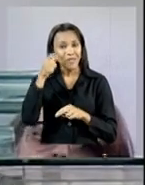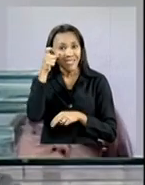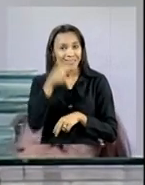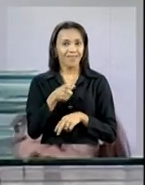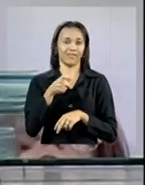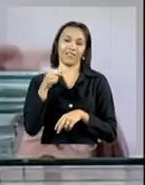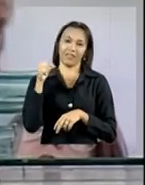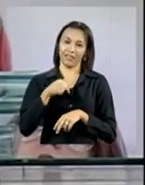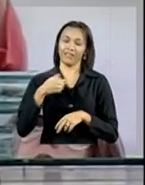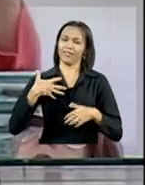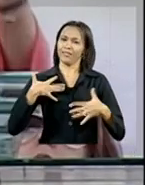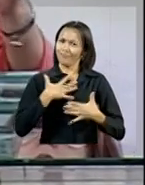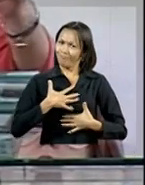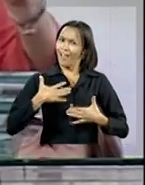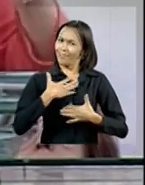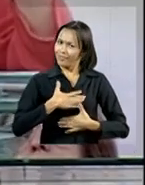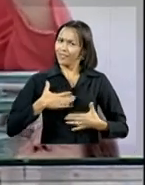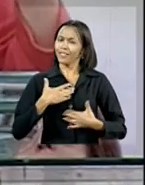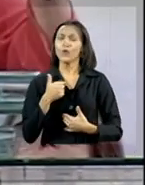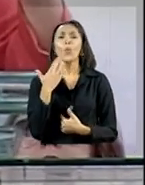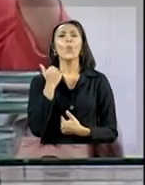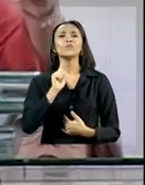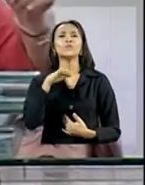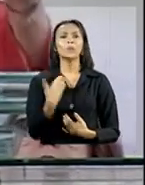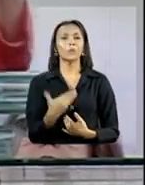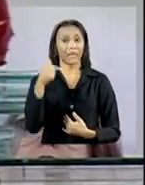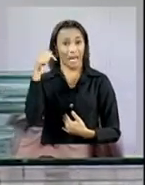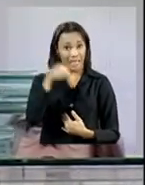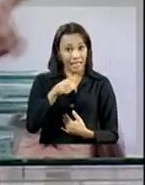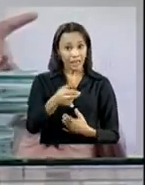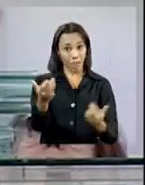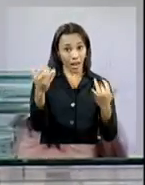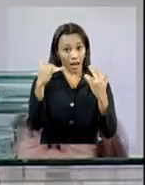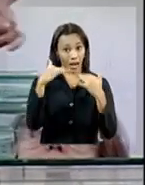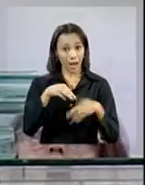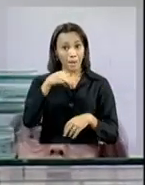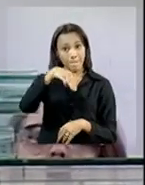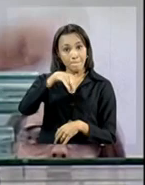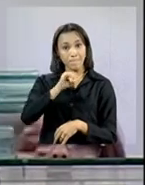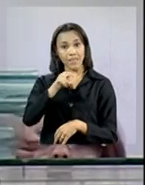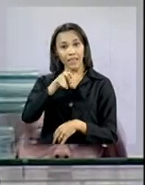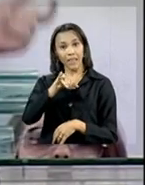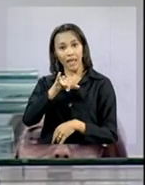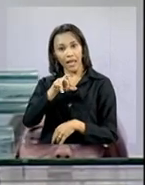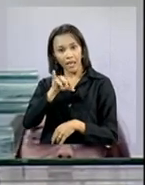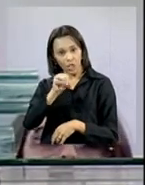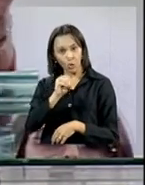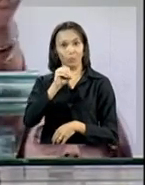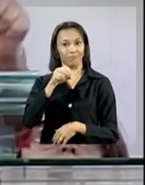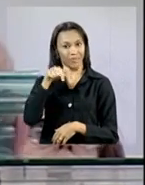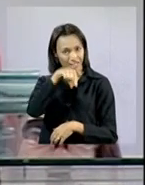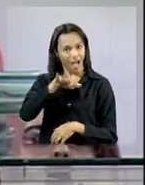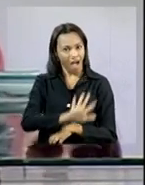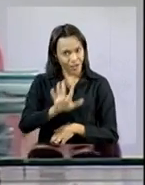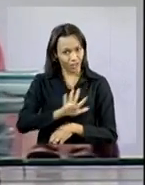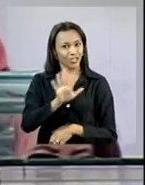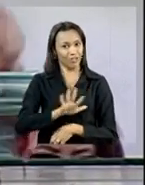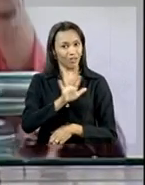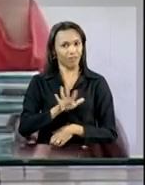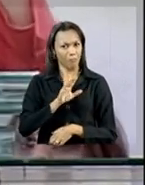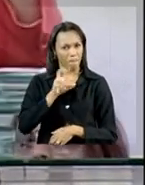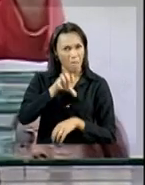e satisfeita quando que vão explorar o minério dessa região de uma